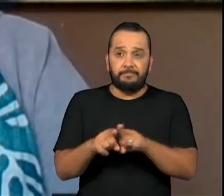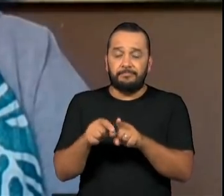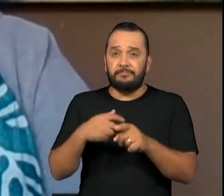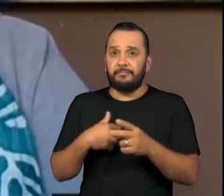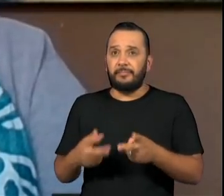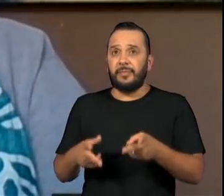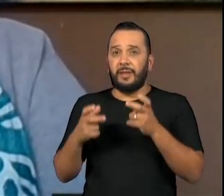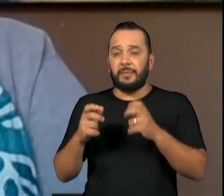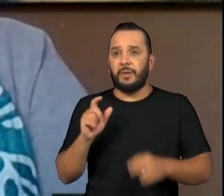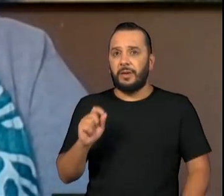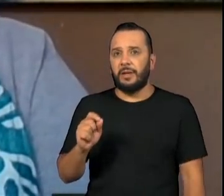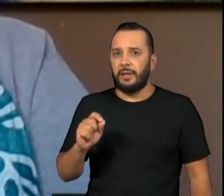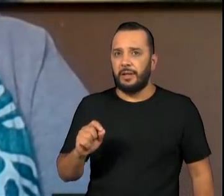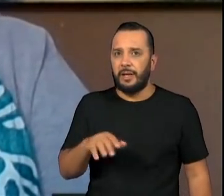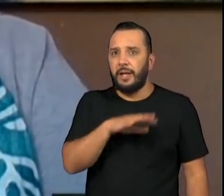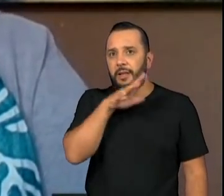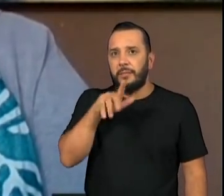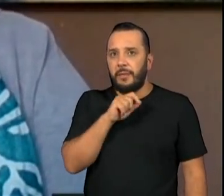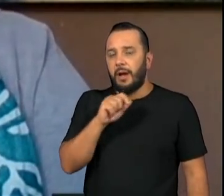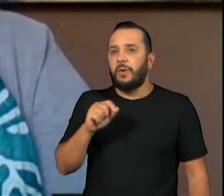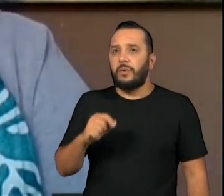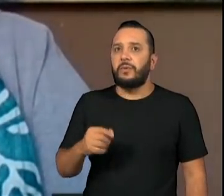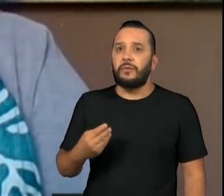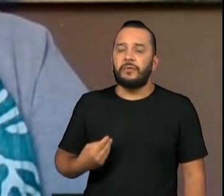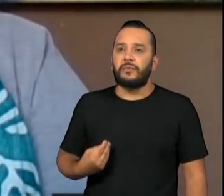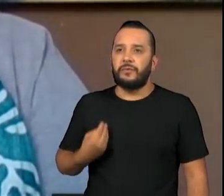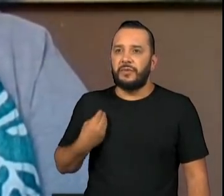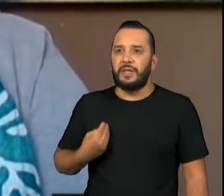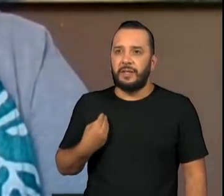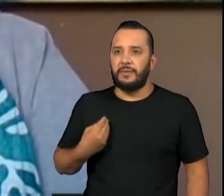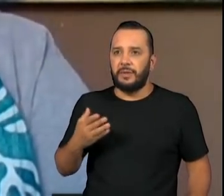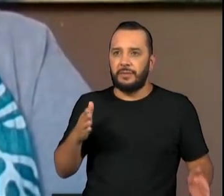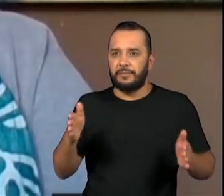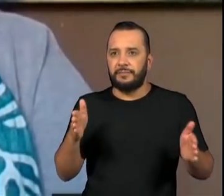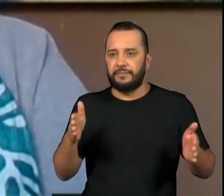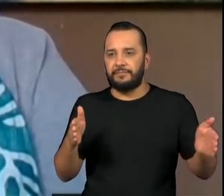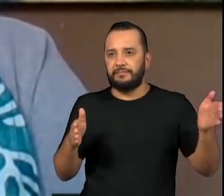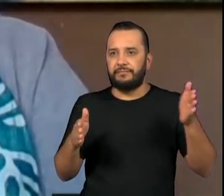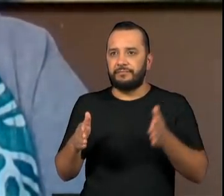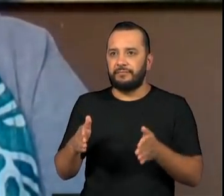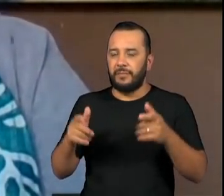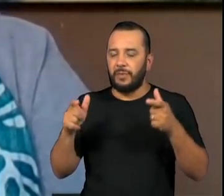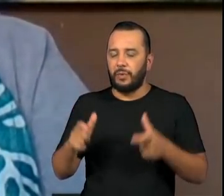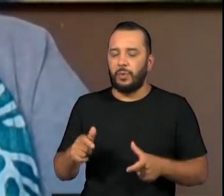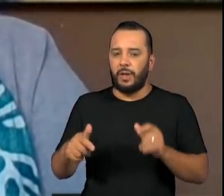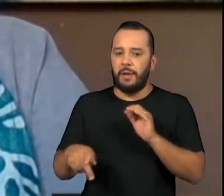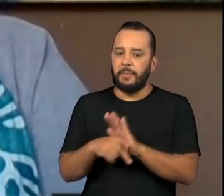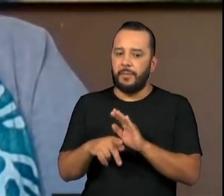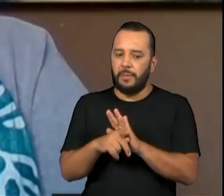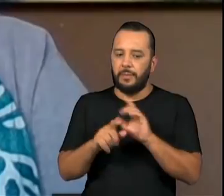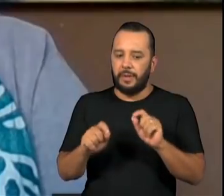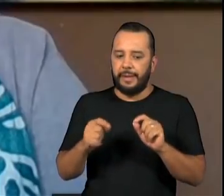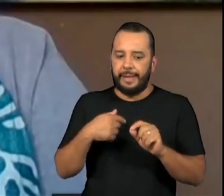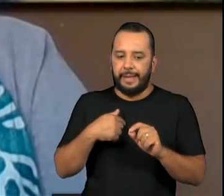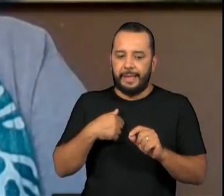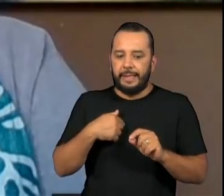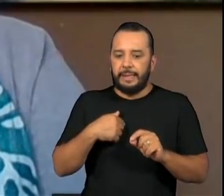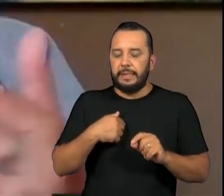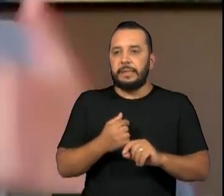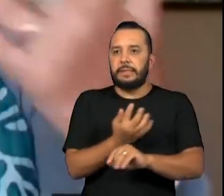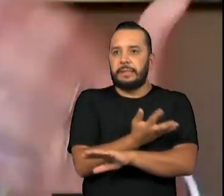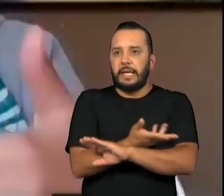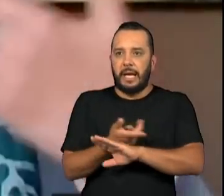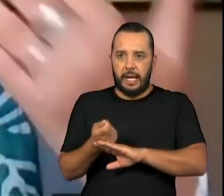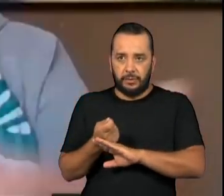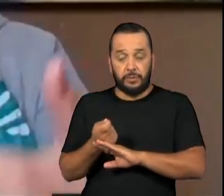esses animais, eles têm uma longevidade menor no cerrado. Enquanto que no Pantanal a gente tem alguns animais que a